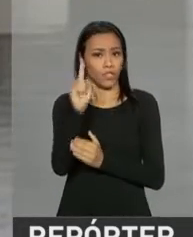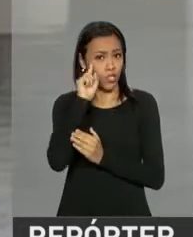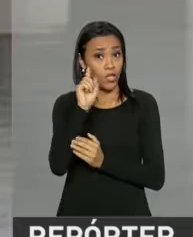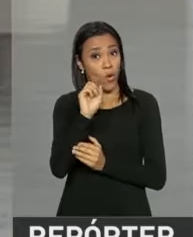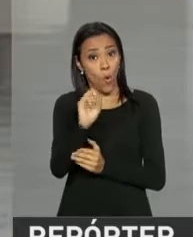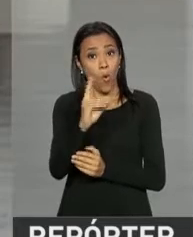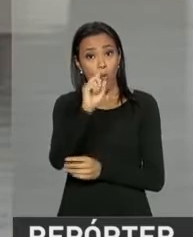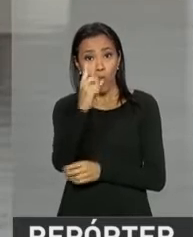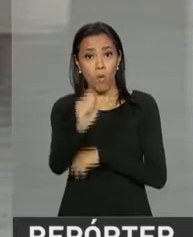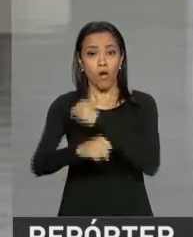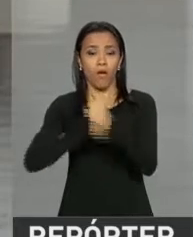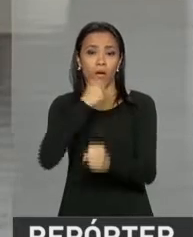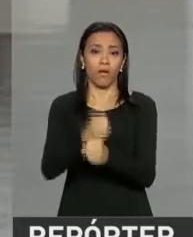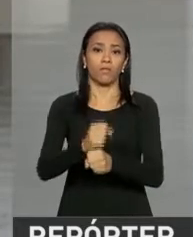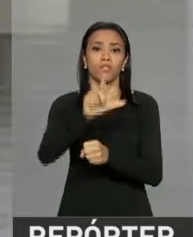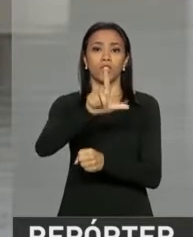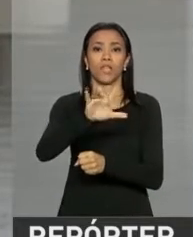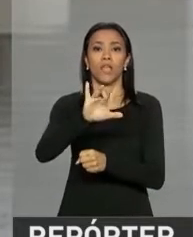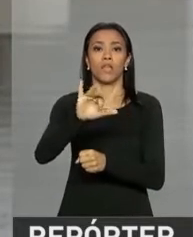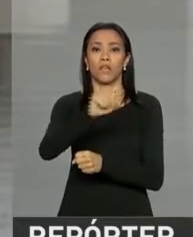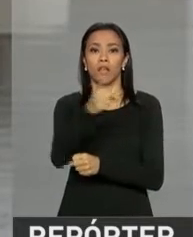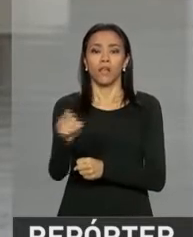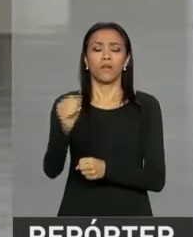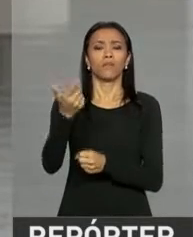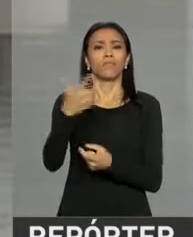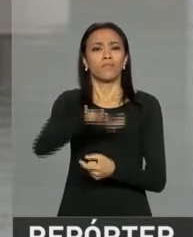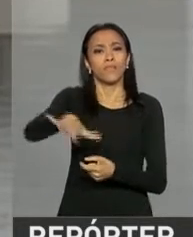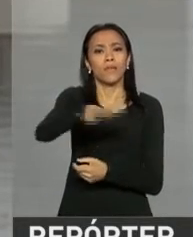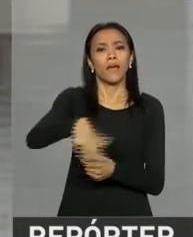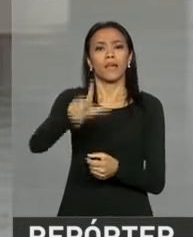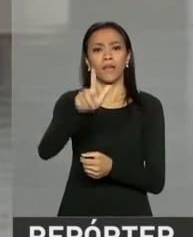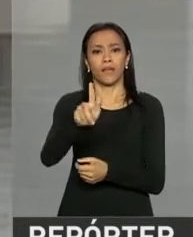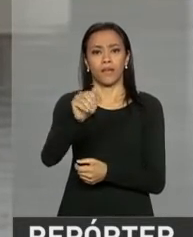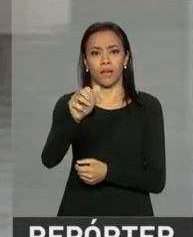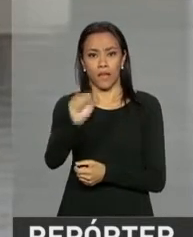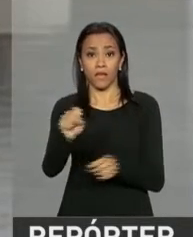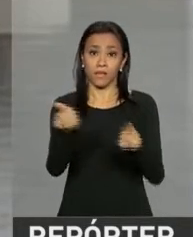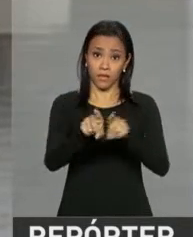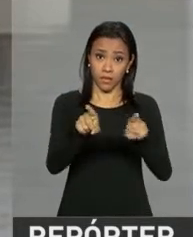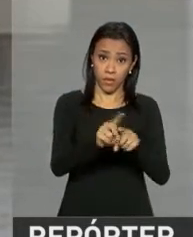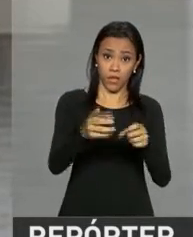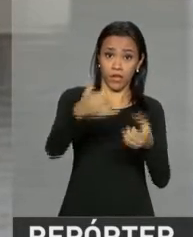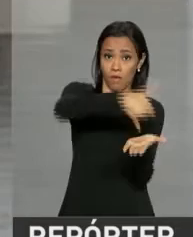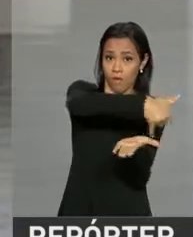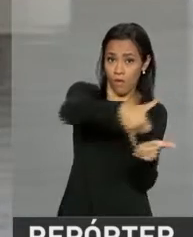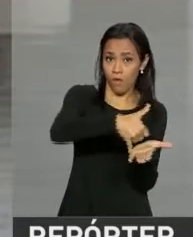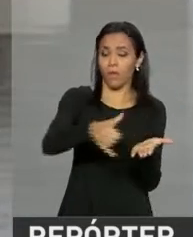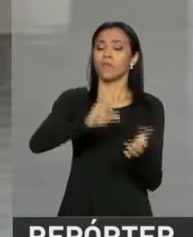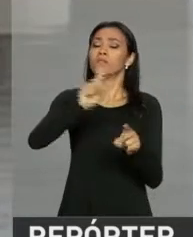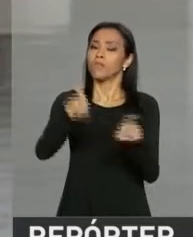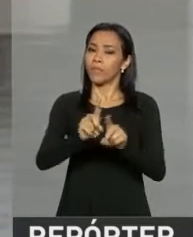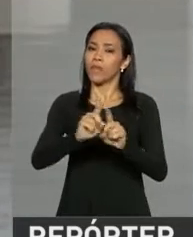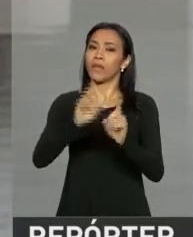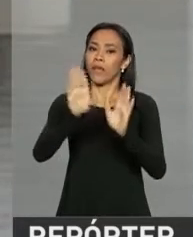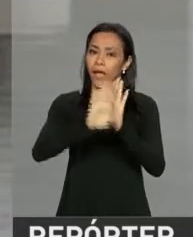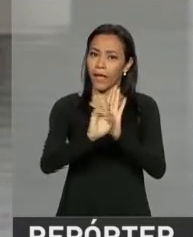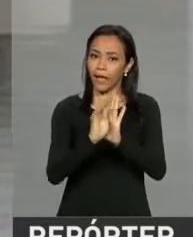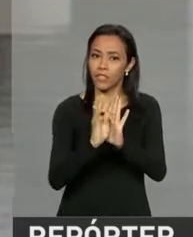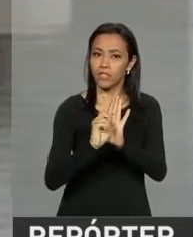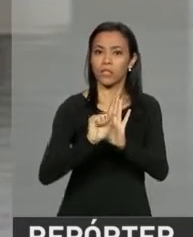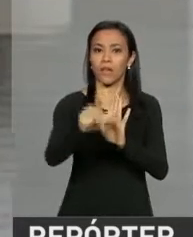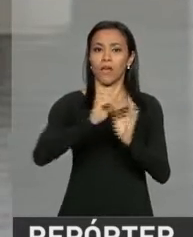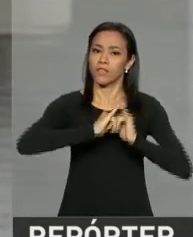ano no caso aí dos leilões de gás e de óleo os editais a partir de agora eles também vão passar a ser publicados em português e em